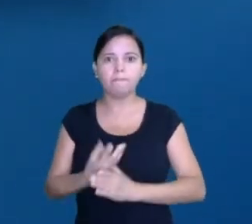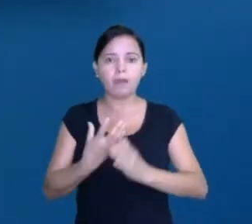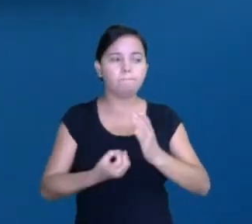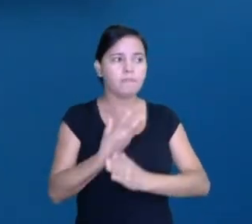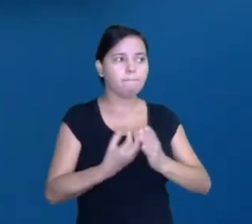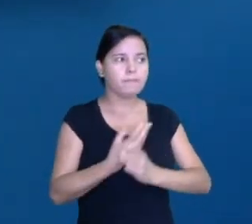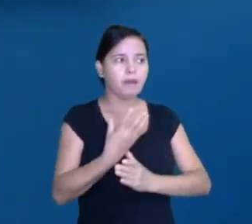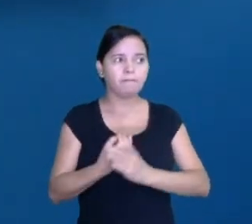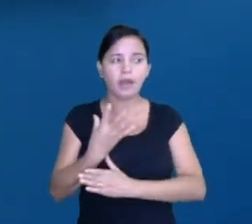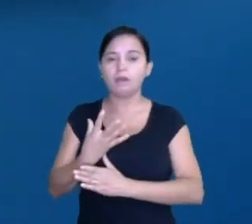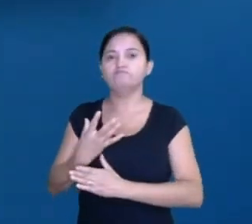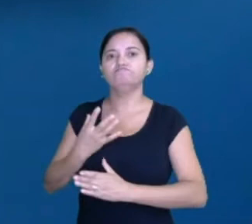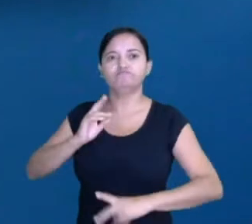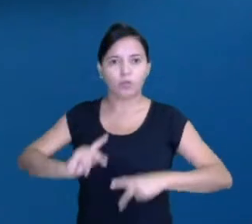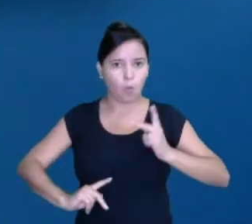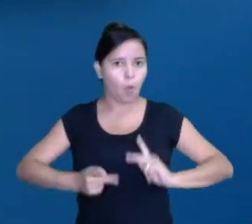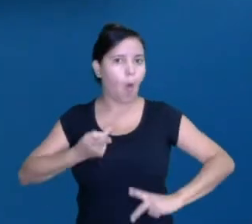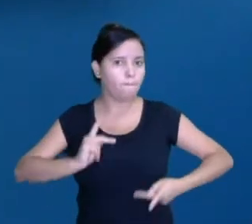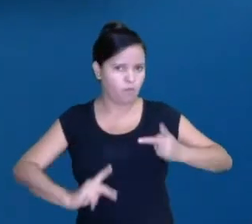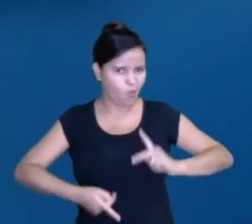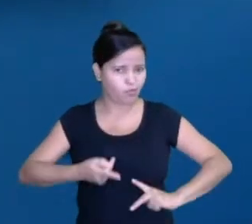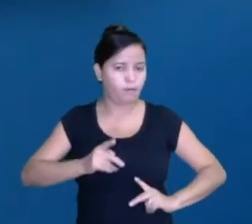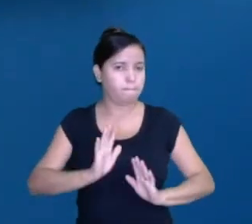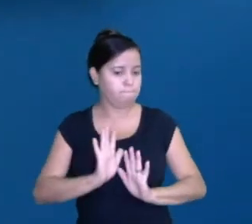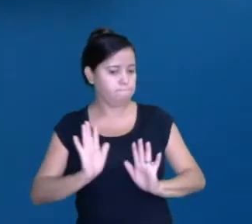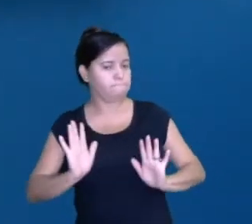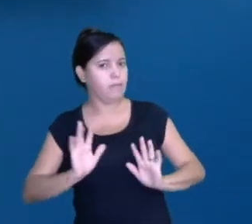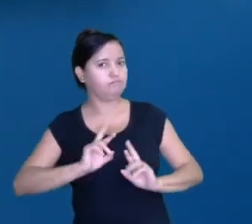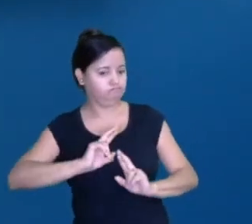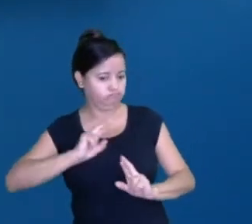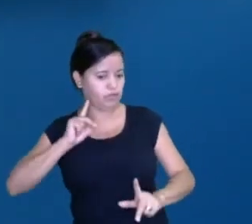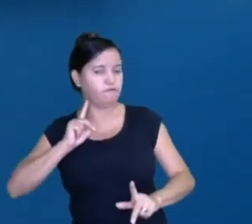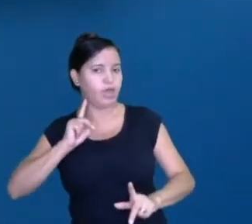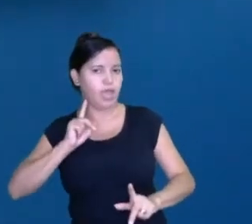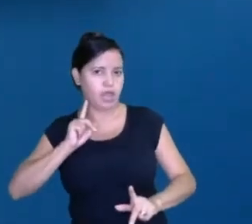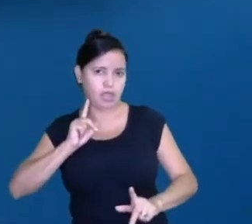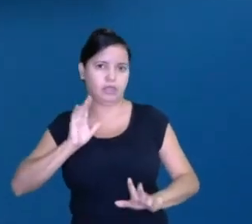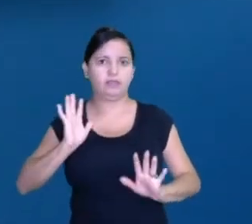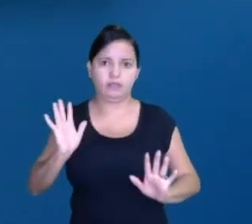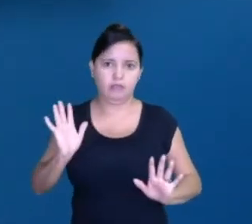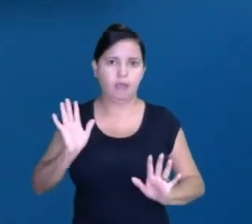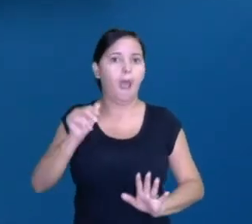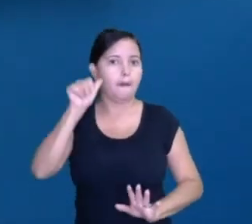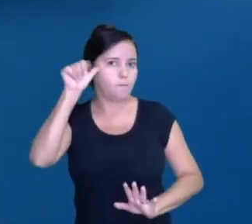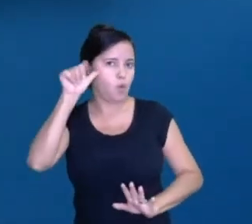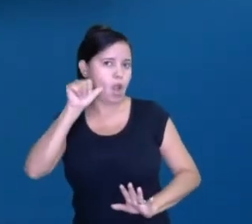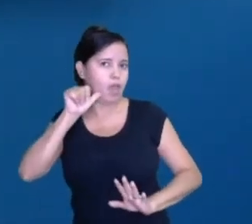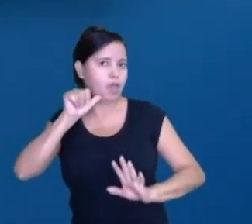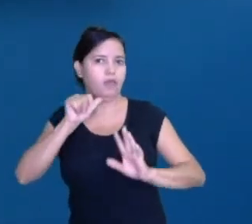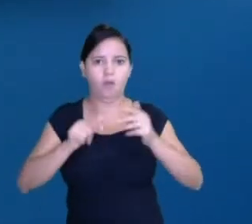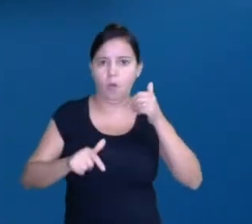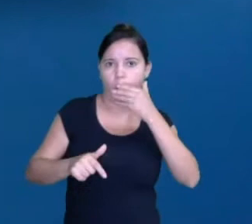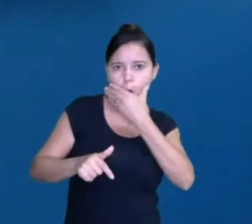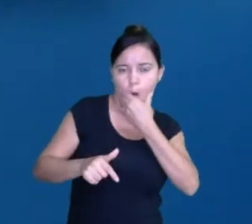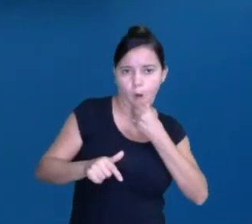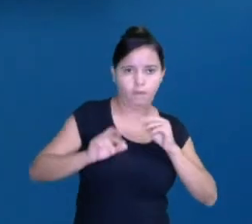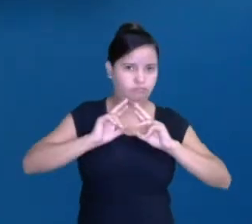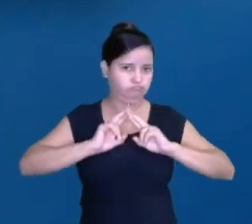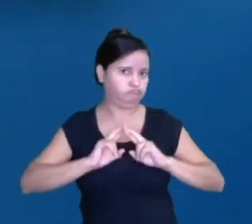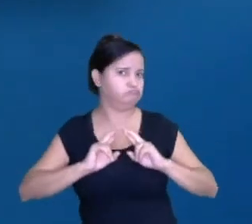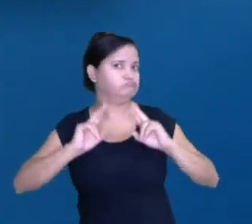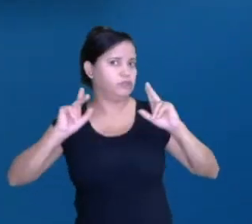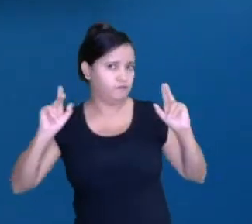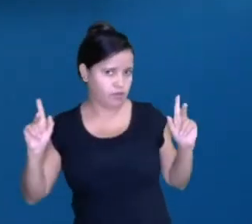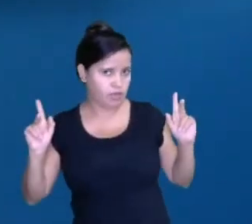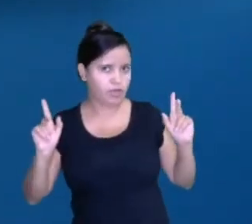um pouco mais diferentes, um pouco mais distinta quando se fala em relação às mulheres, tá? Até porque, como vocês sabem,